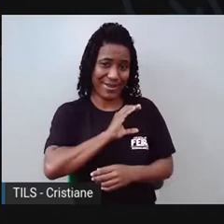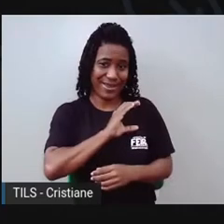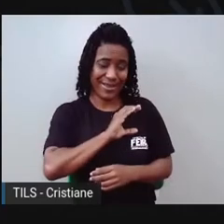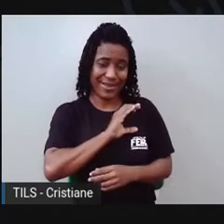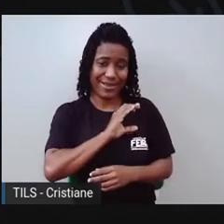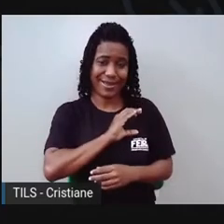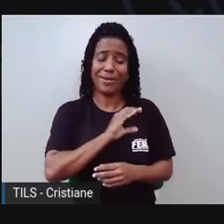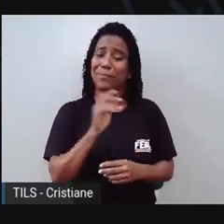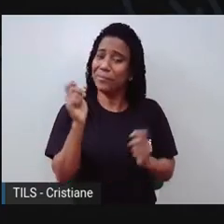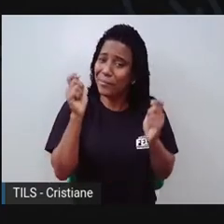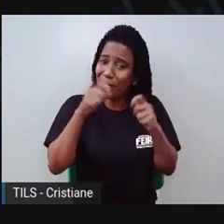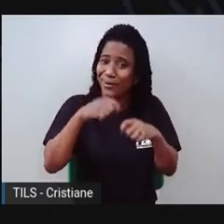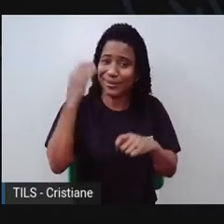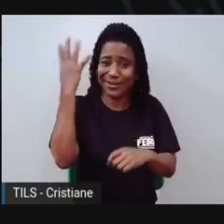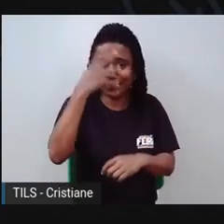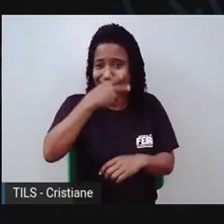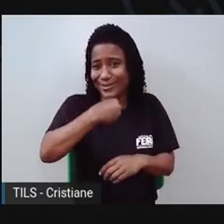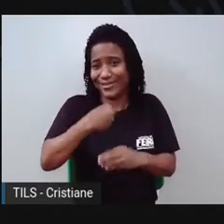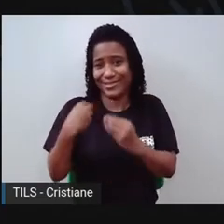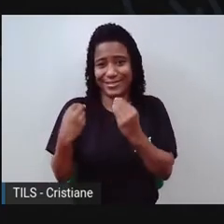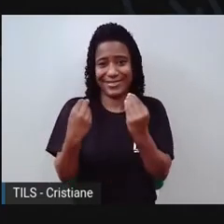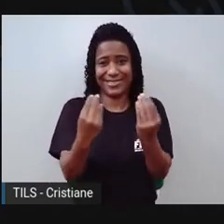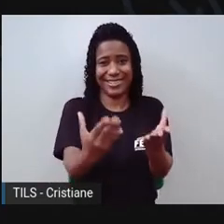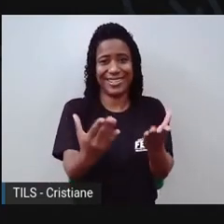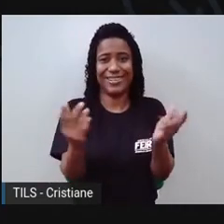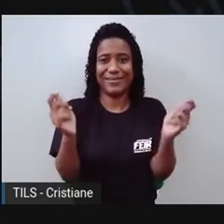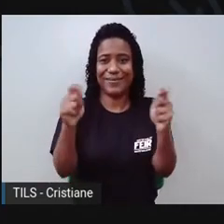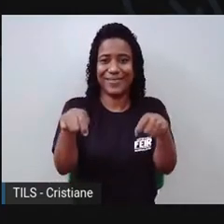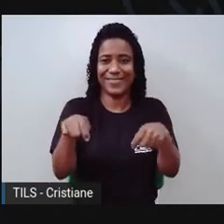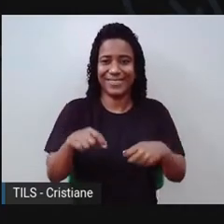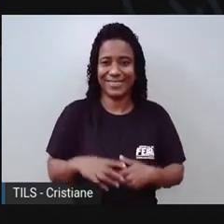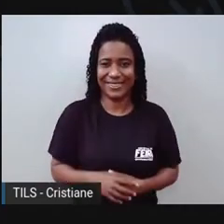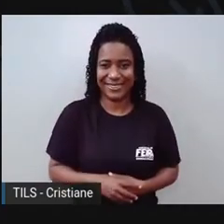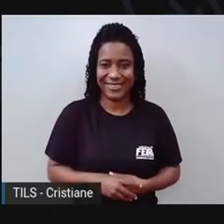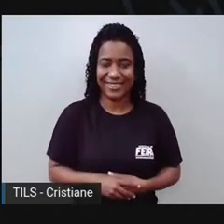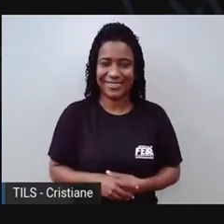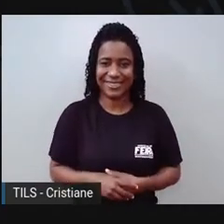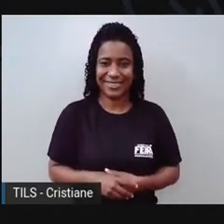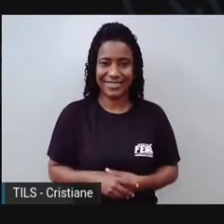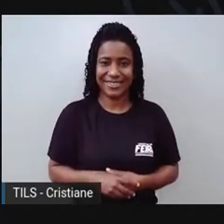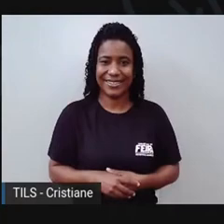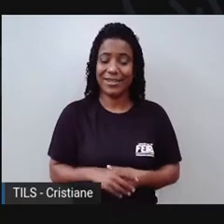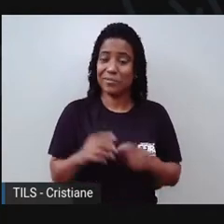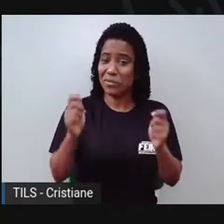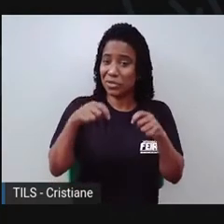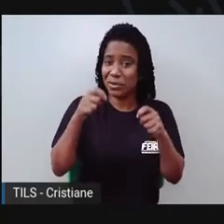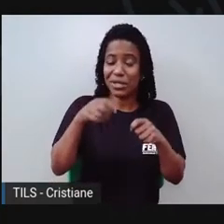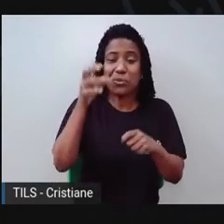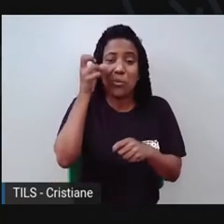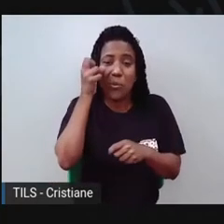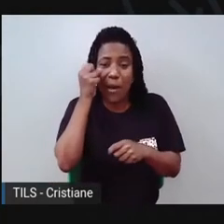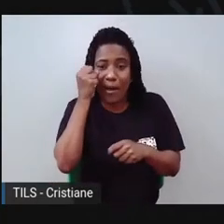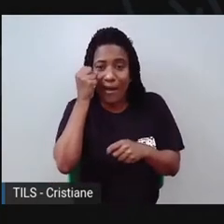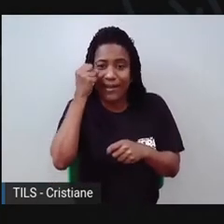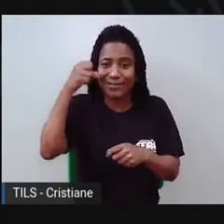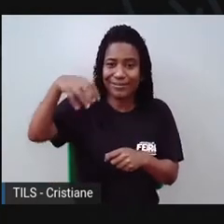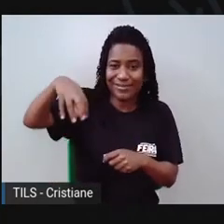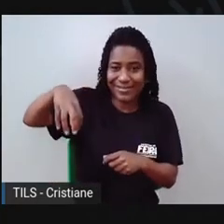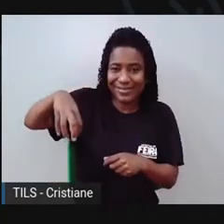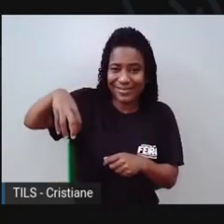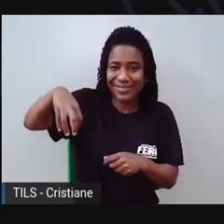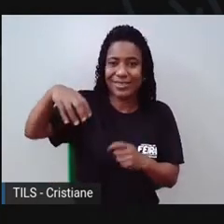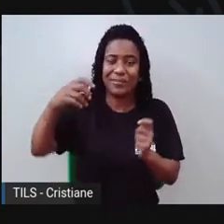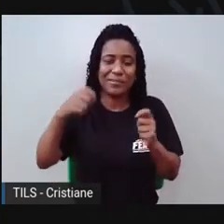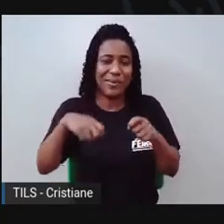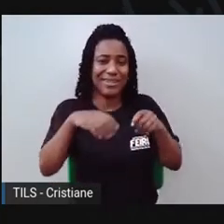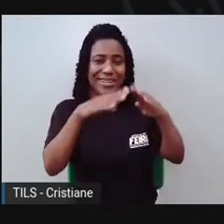pecinha bonitinha, né? Para ele enfeitar o quartinho dele. botar lá na estante.